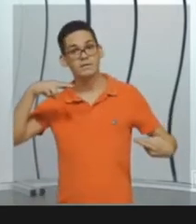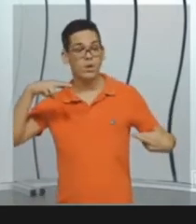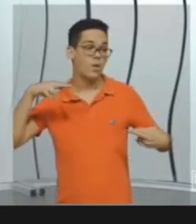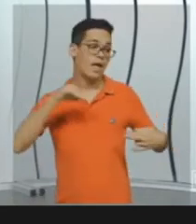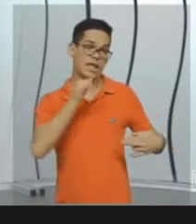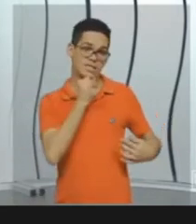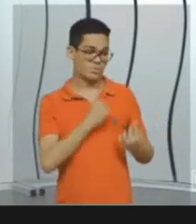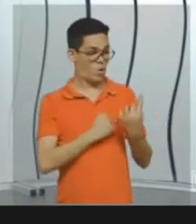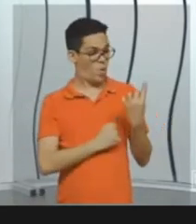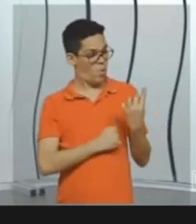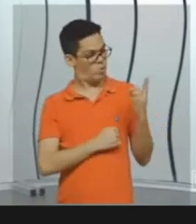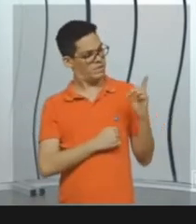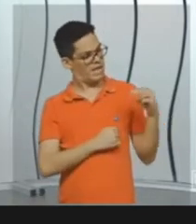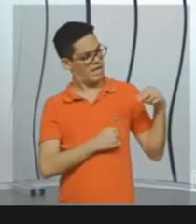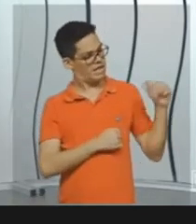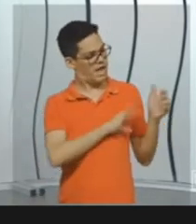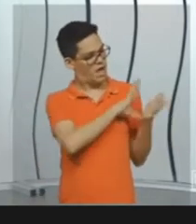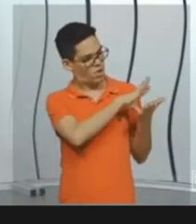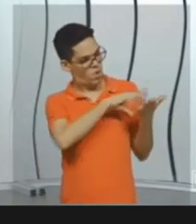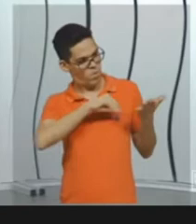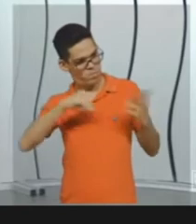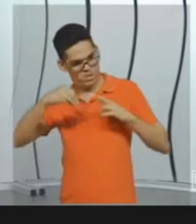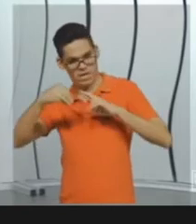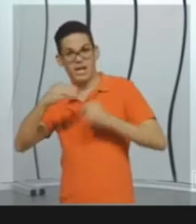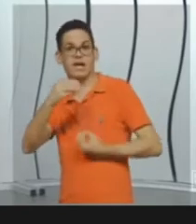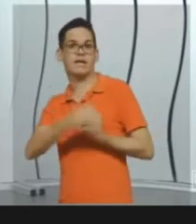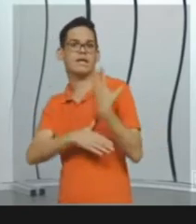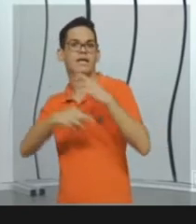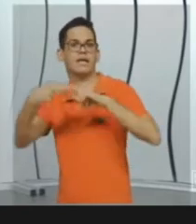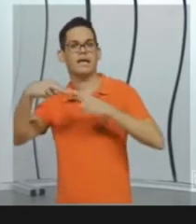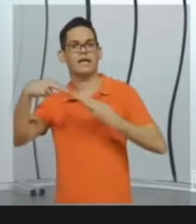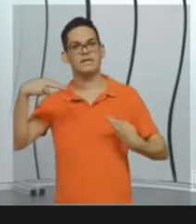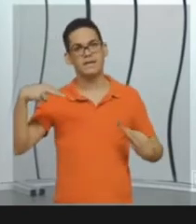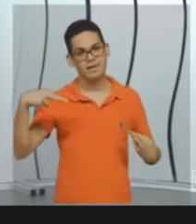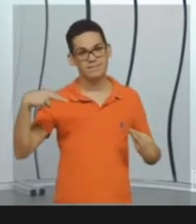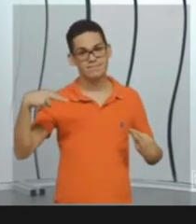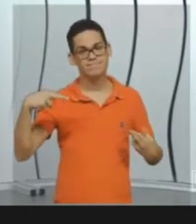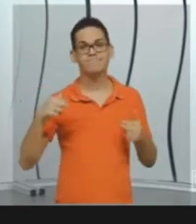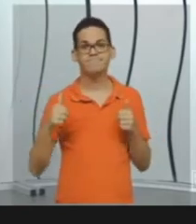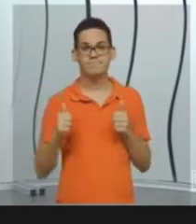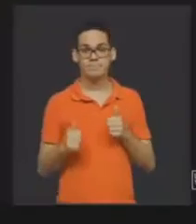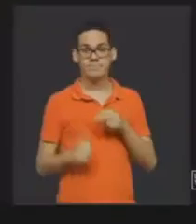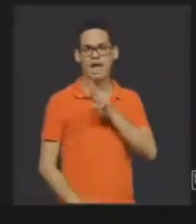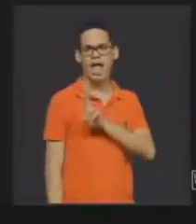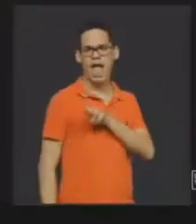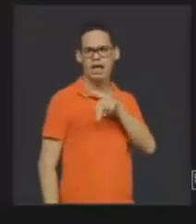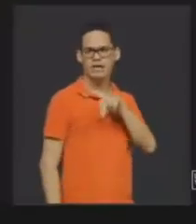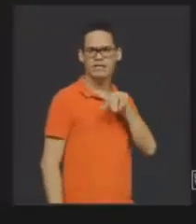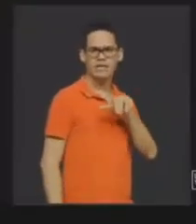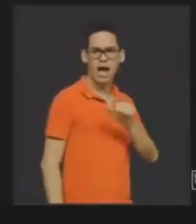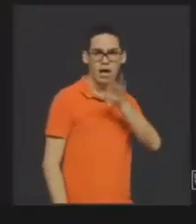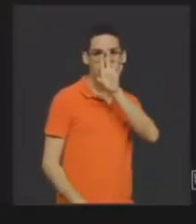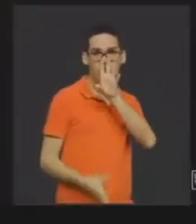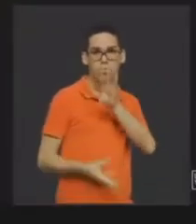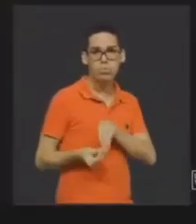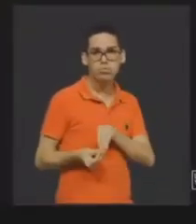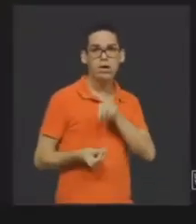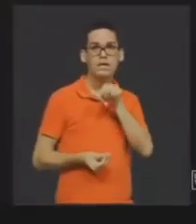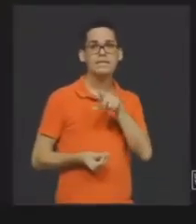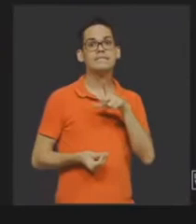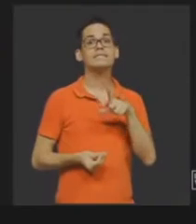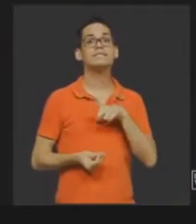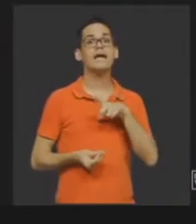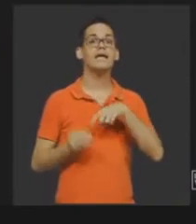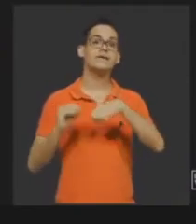de DNA. Isso é muito importante. O RNA, então, ele contém o código